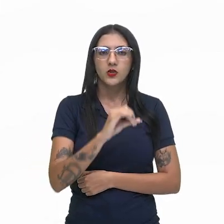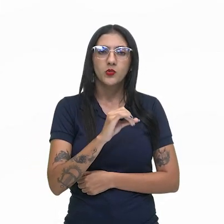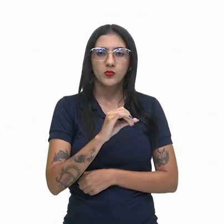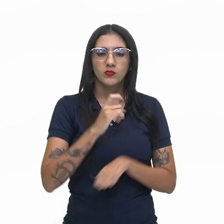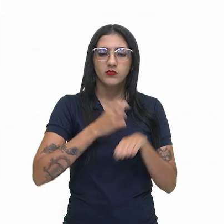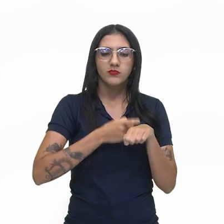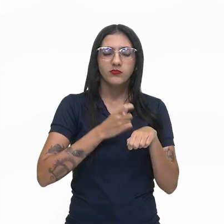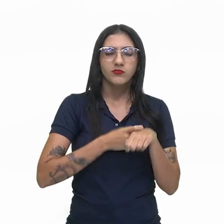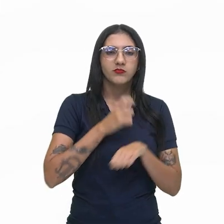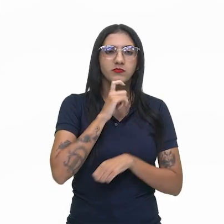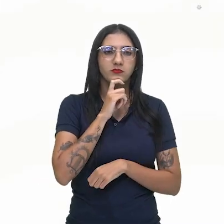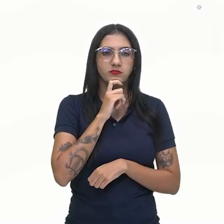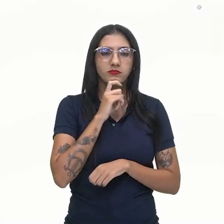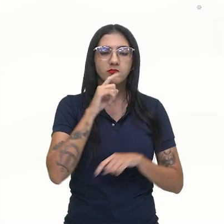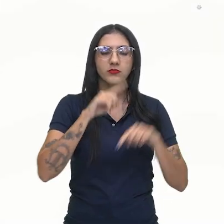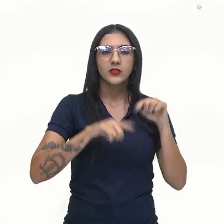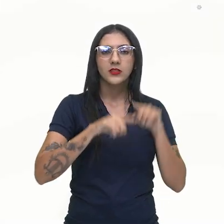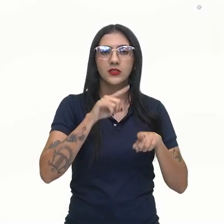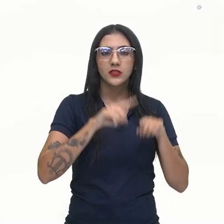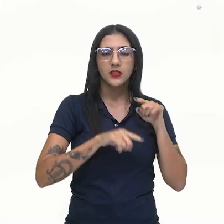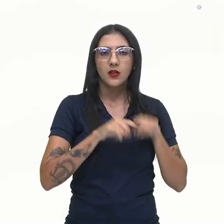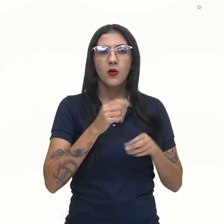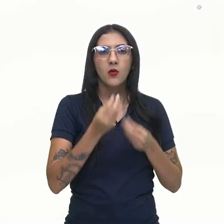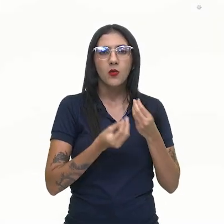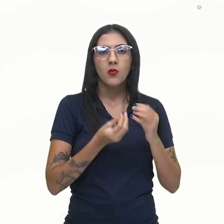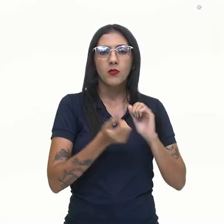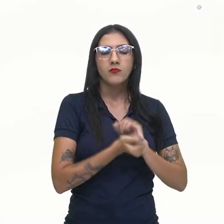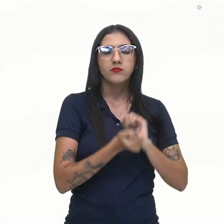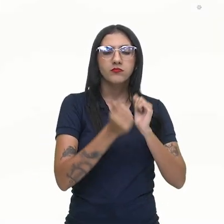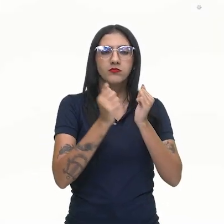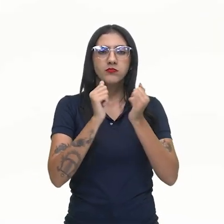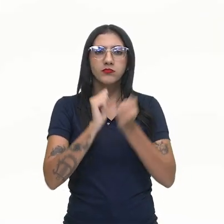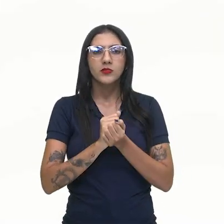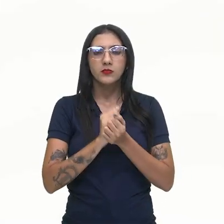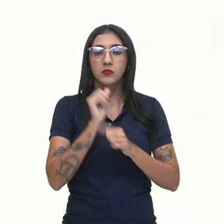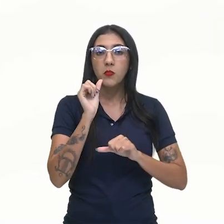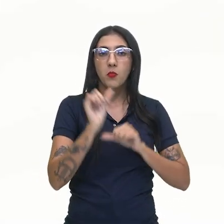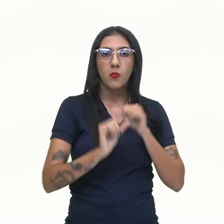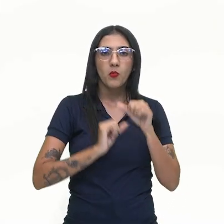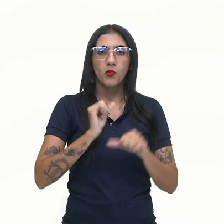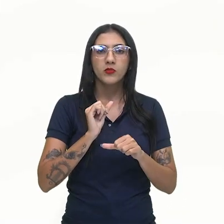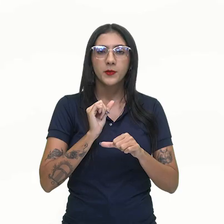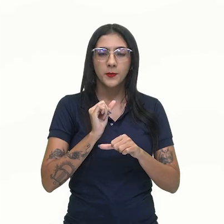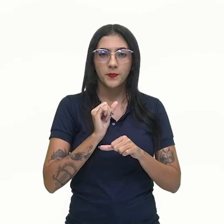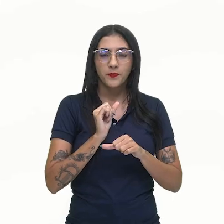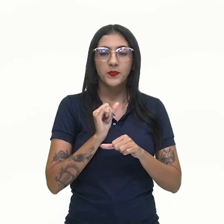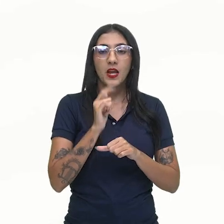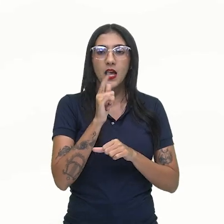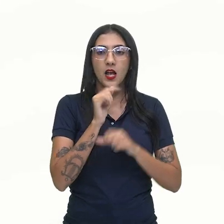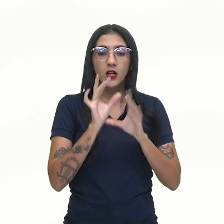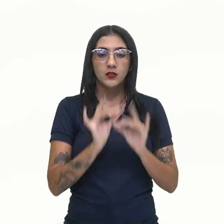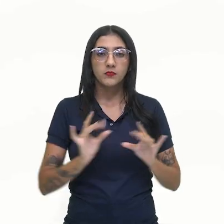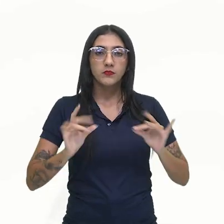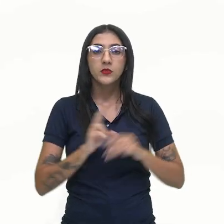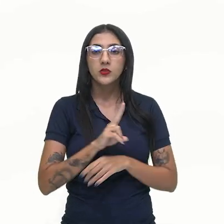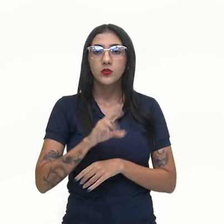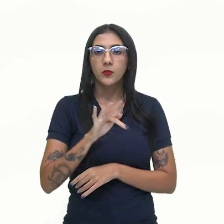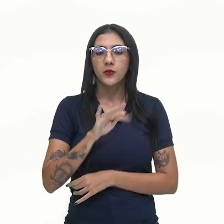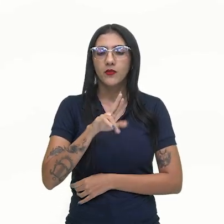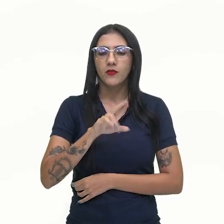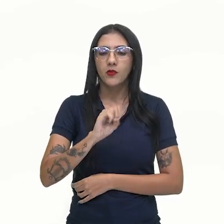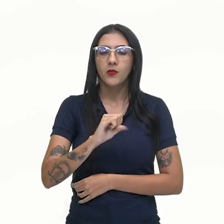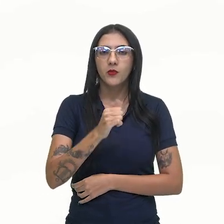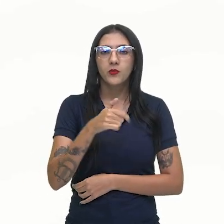ocorrendo aqui, né, uma transformação do estado sólido para o estado líquido, eu tenho uma mudança chamada